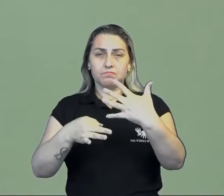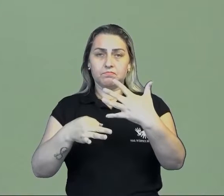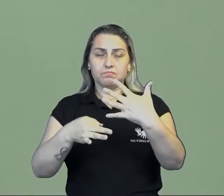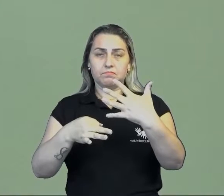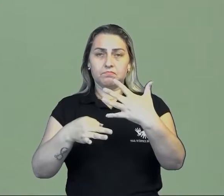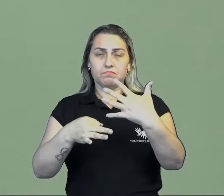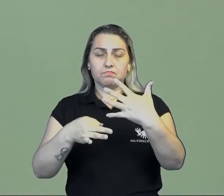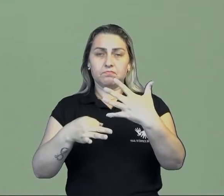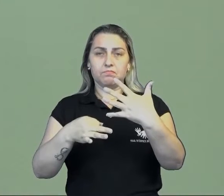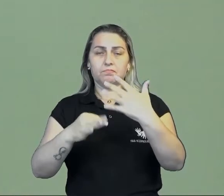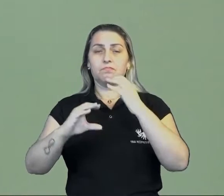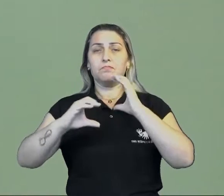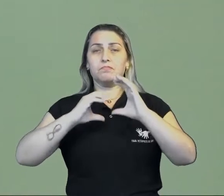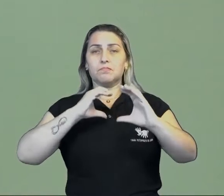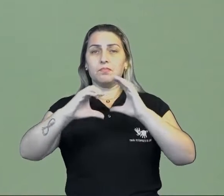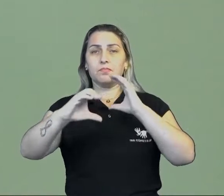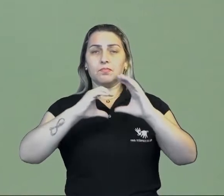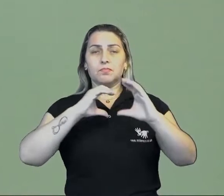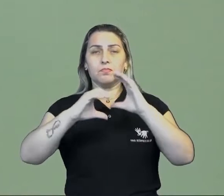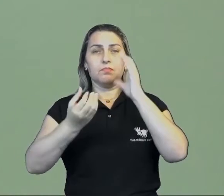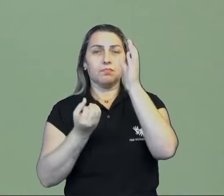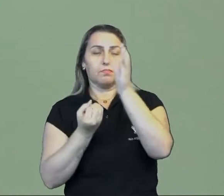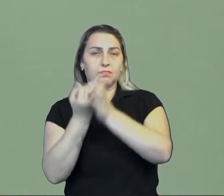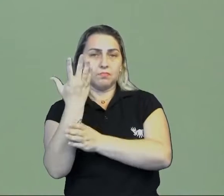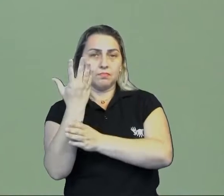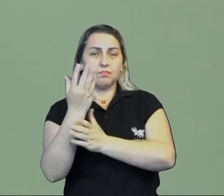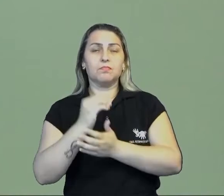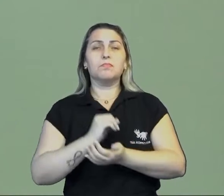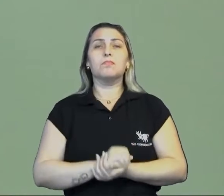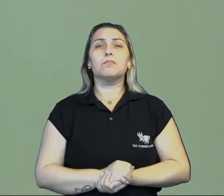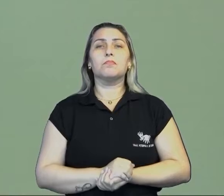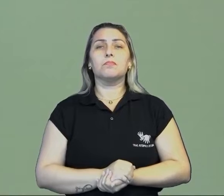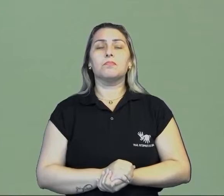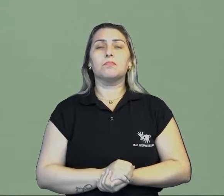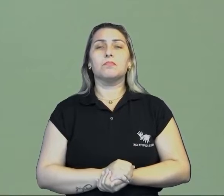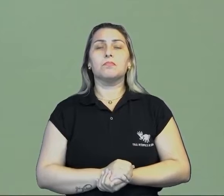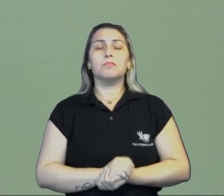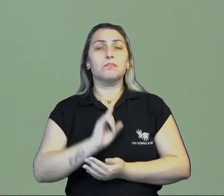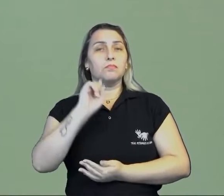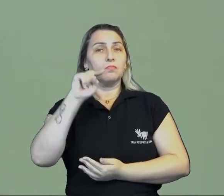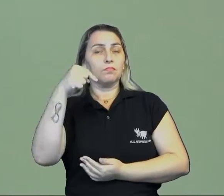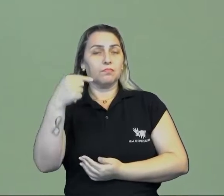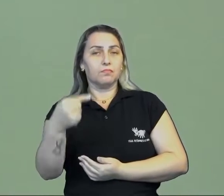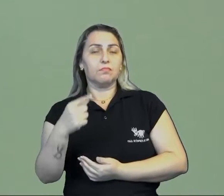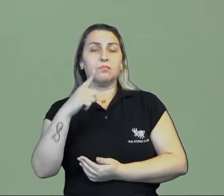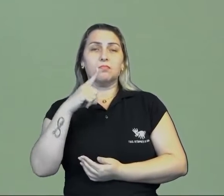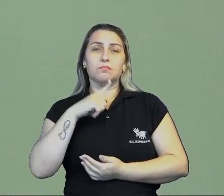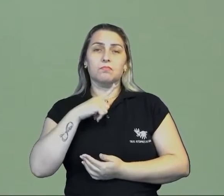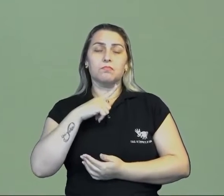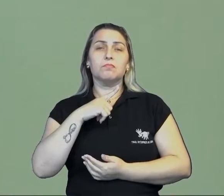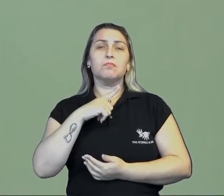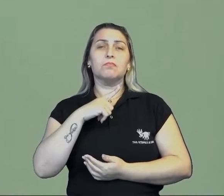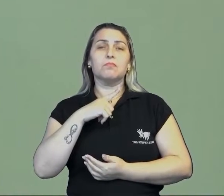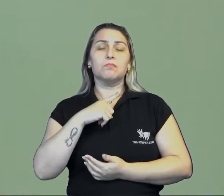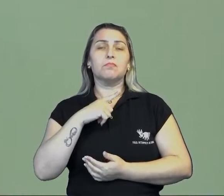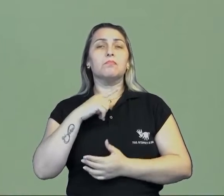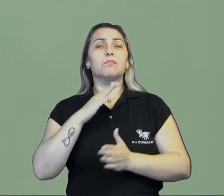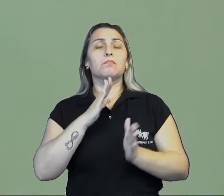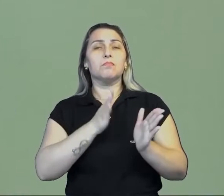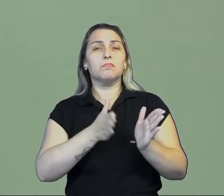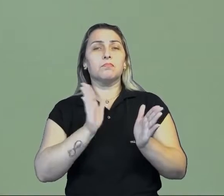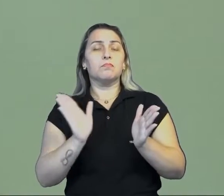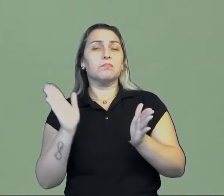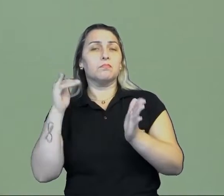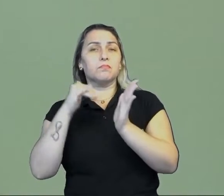e é a partir da fala que todos os elementos são criados, né? E depois tem um processo até